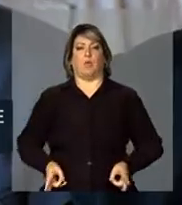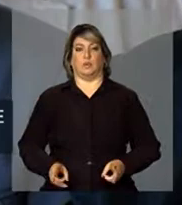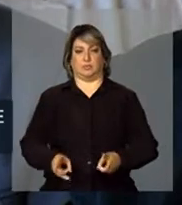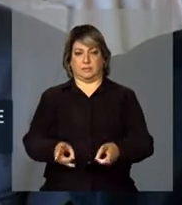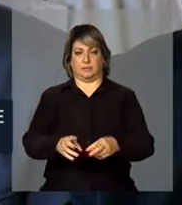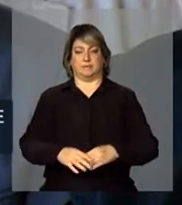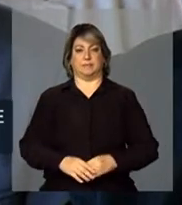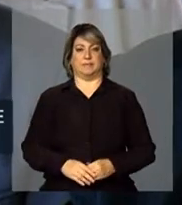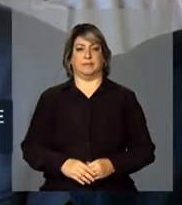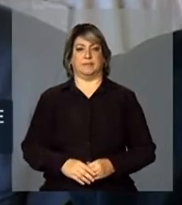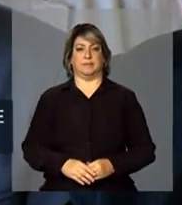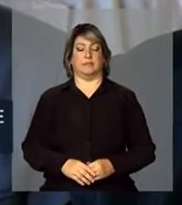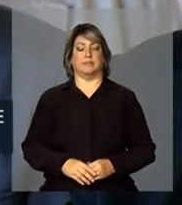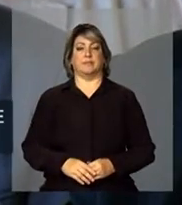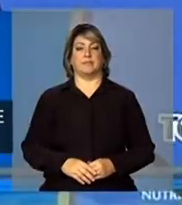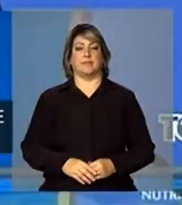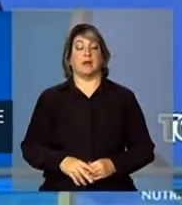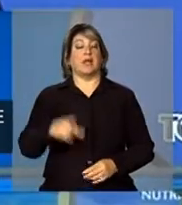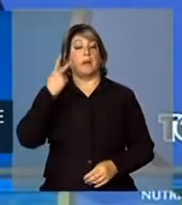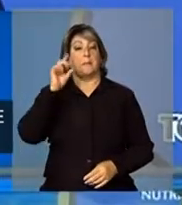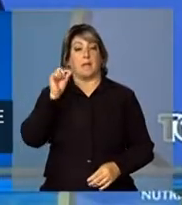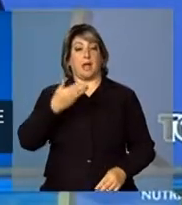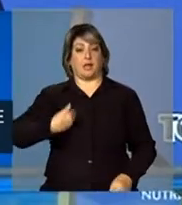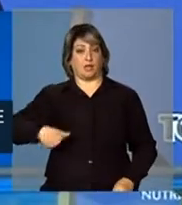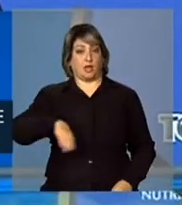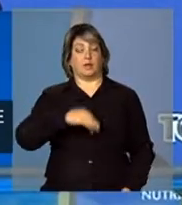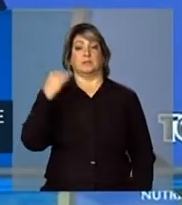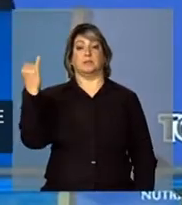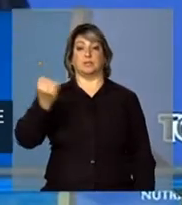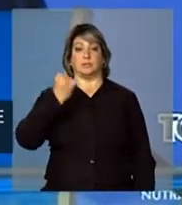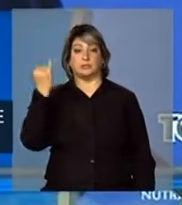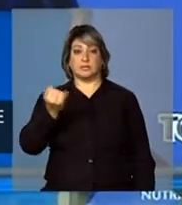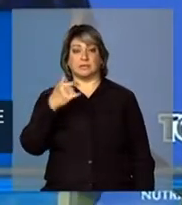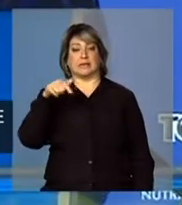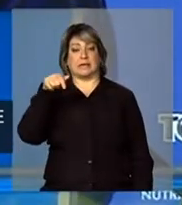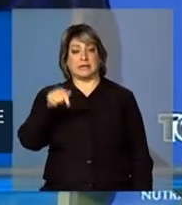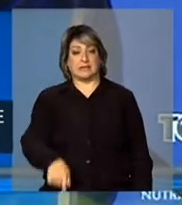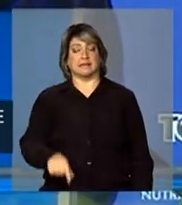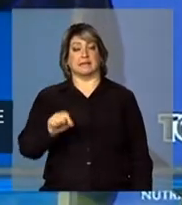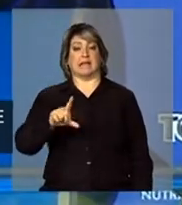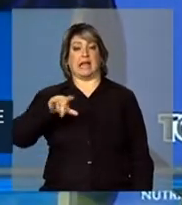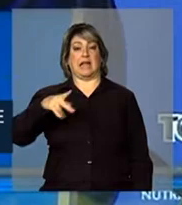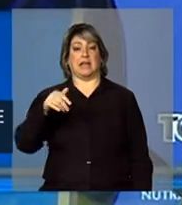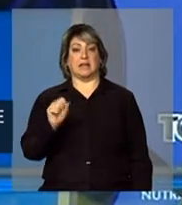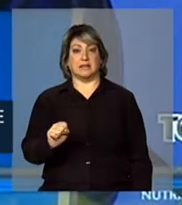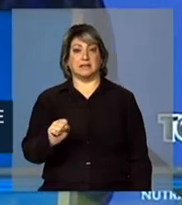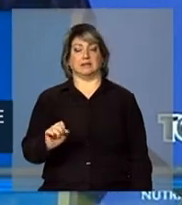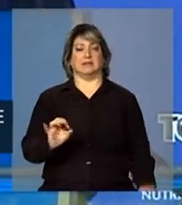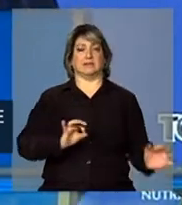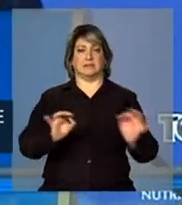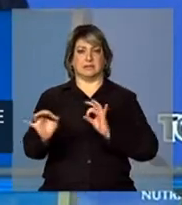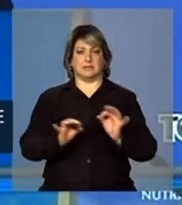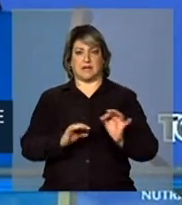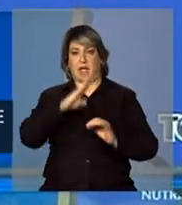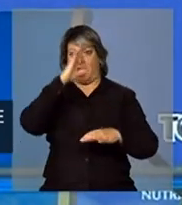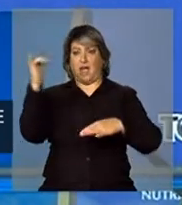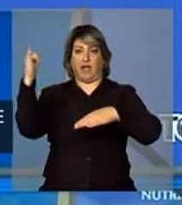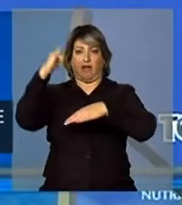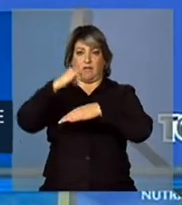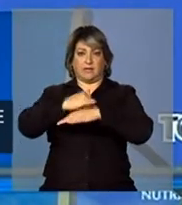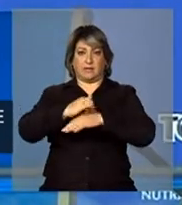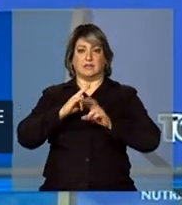continuaremos. Então, para nós é muito importante essas linhas regulares de avião para Uberaba.